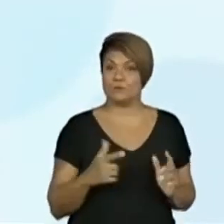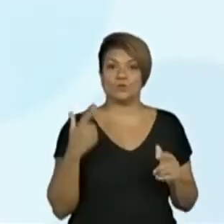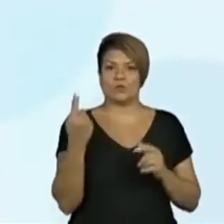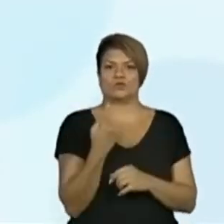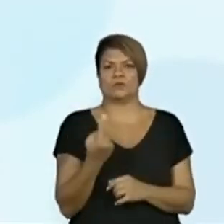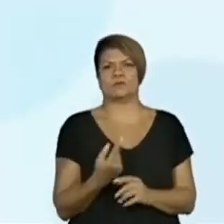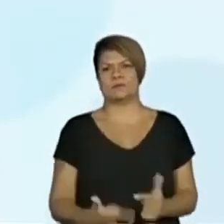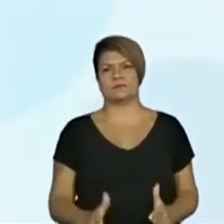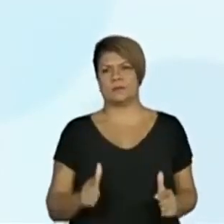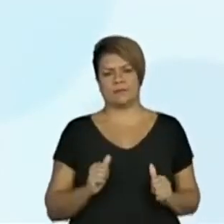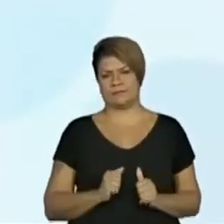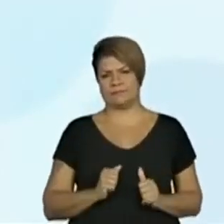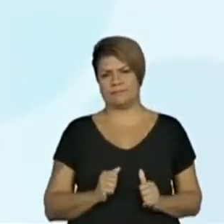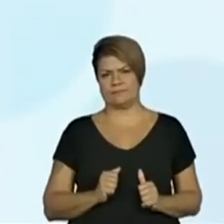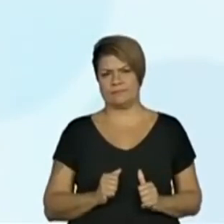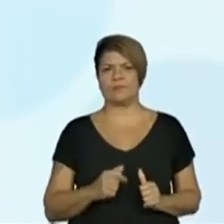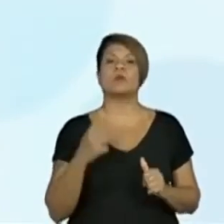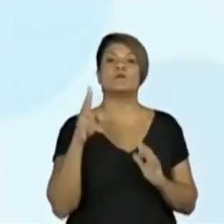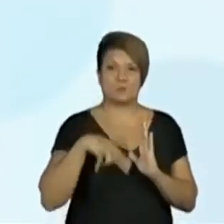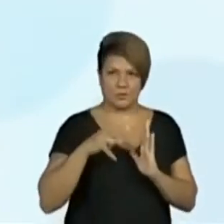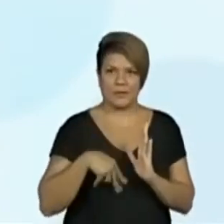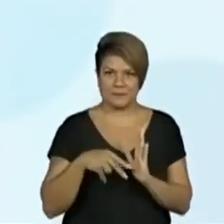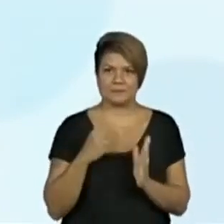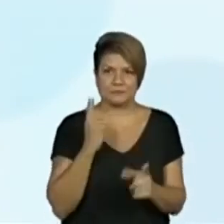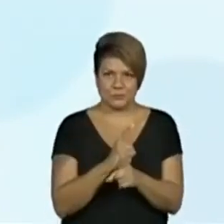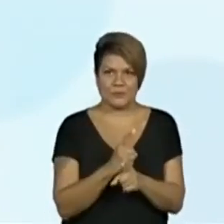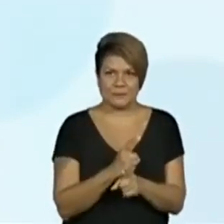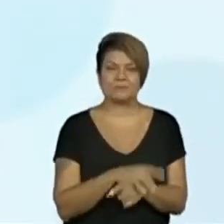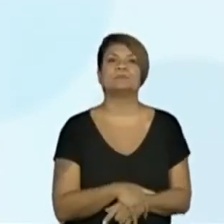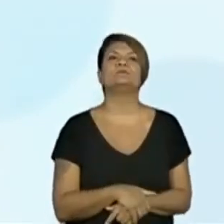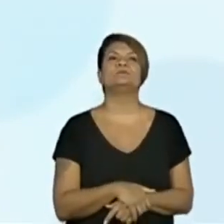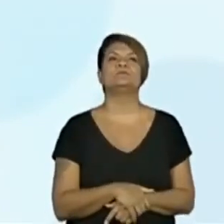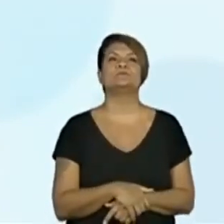sozinho. Vamos ler para descobrir. Vamos lá? Vamos lá.